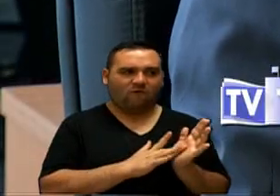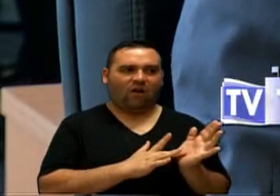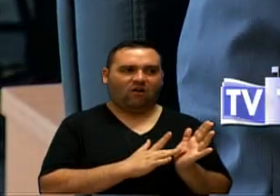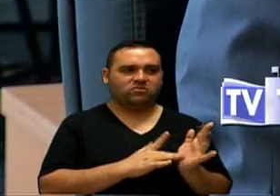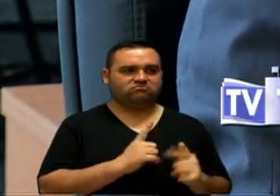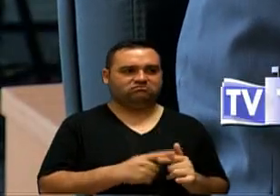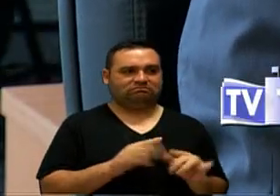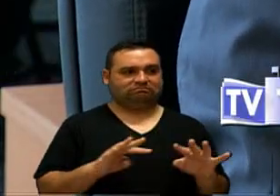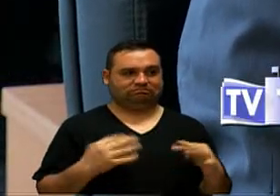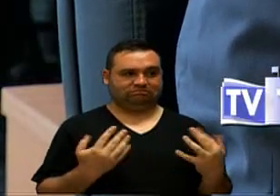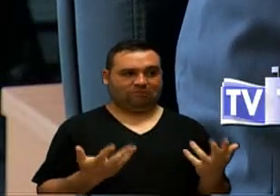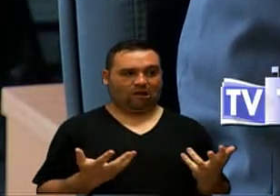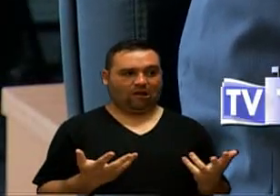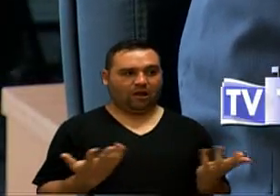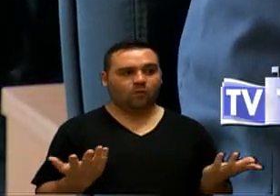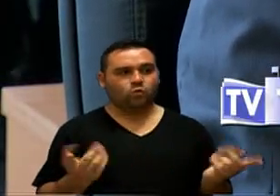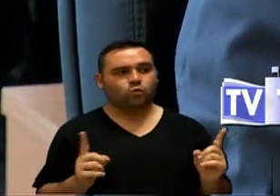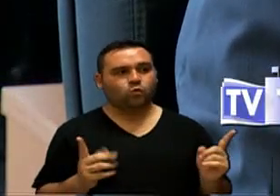só por...